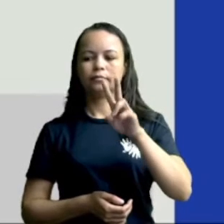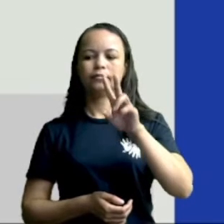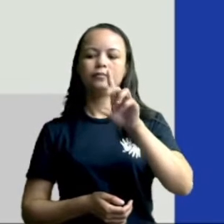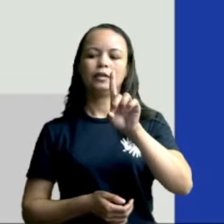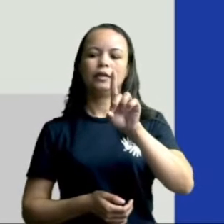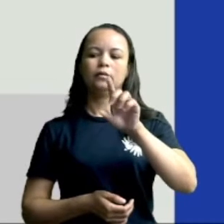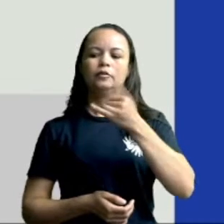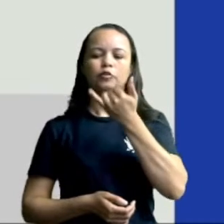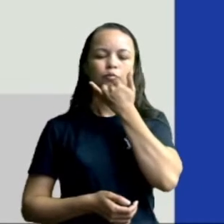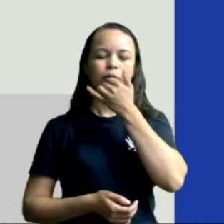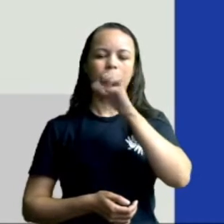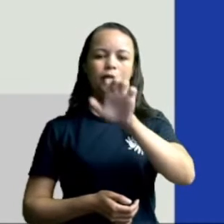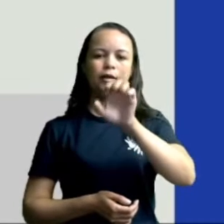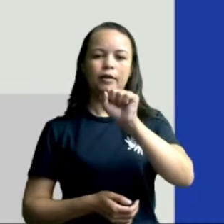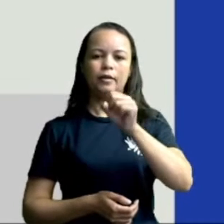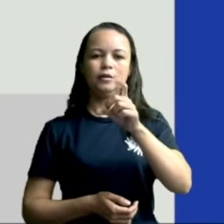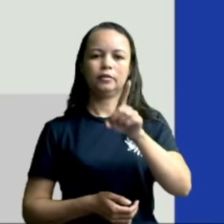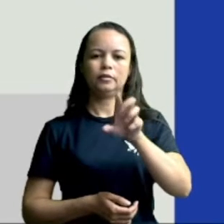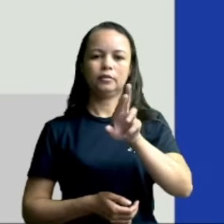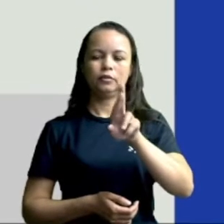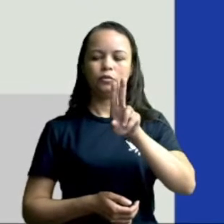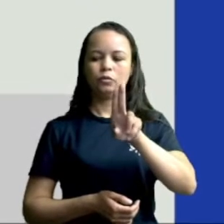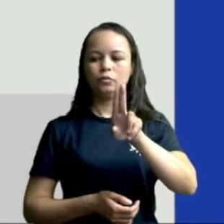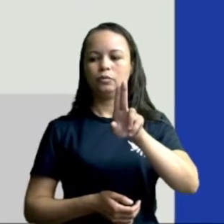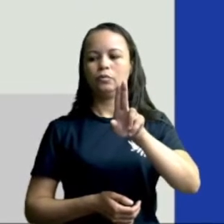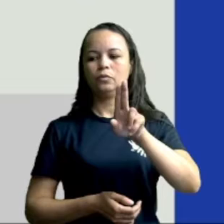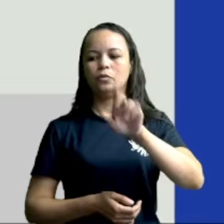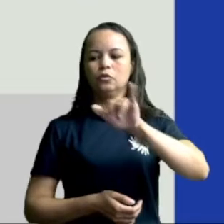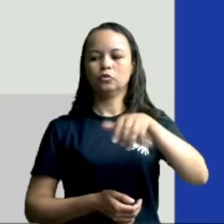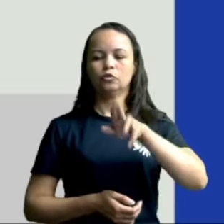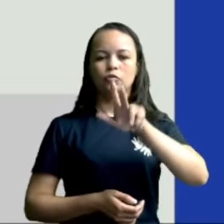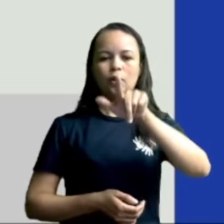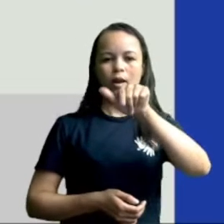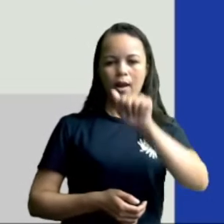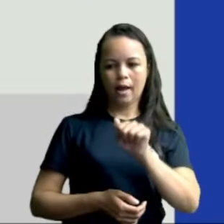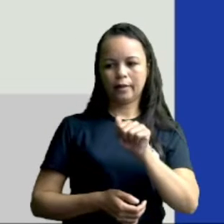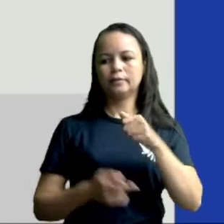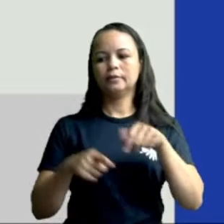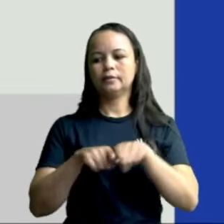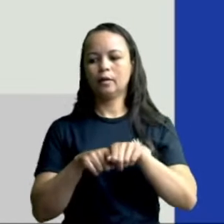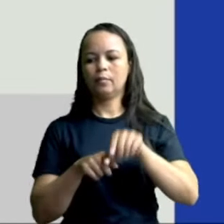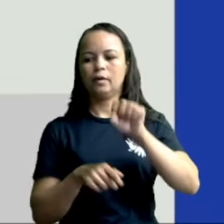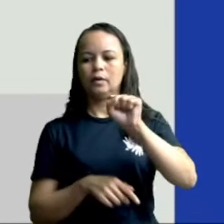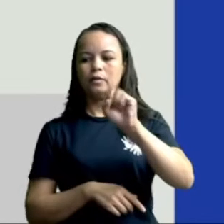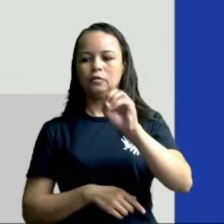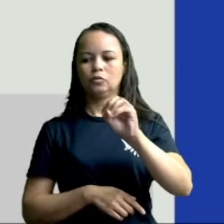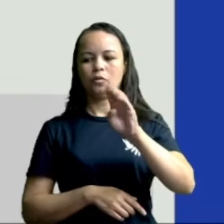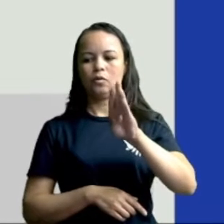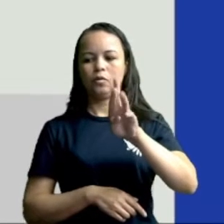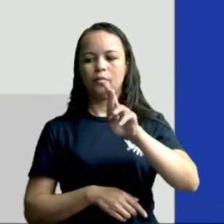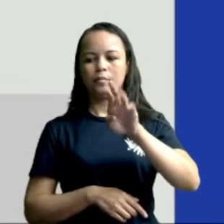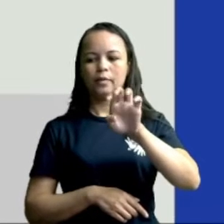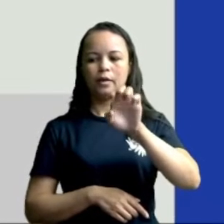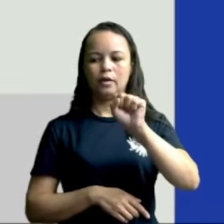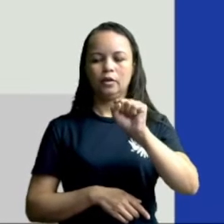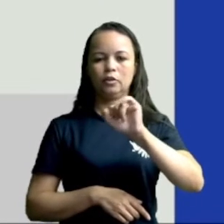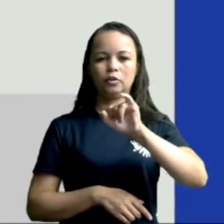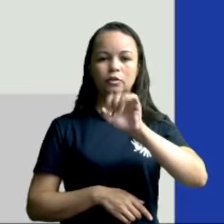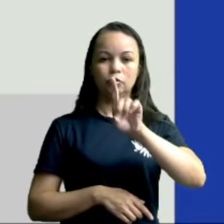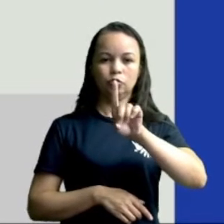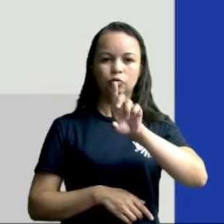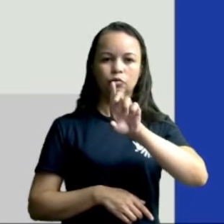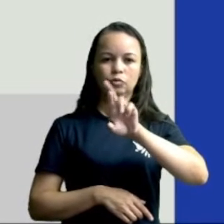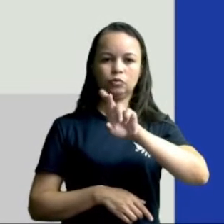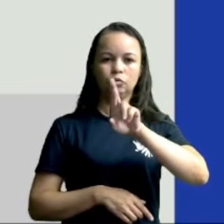são as palavras. As esdrúxulas são as palavras que têm a antepenúltima sílaba tônica e